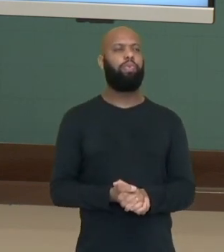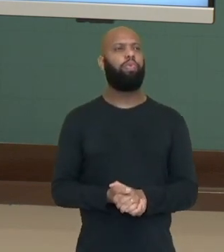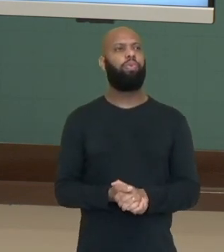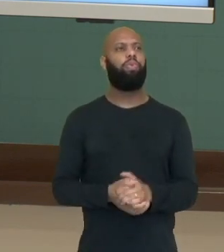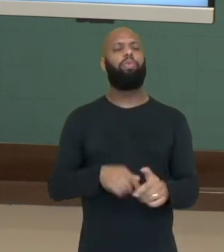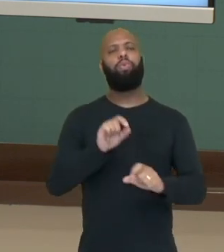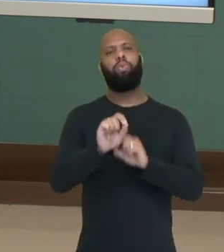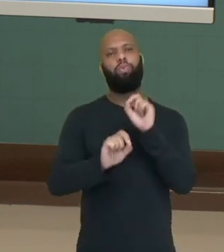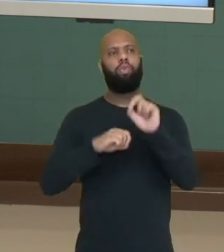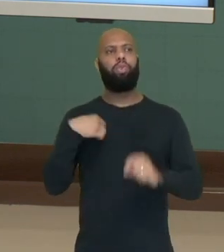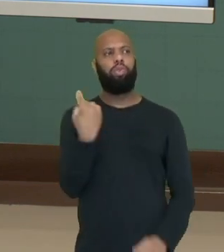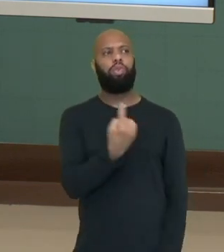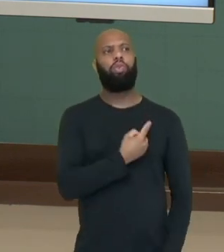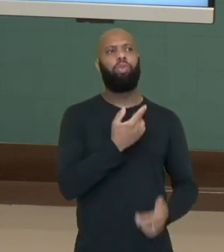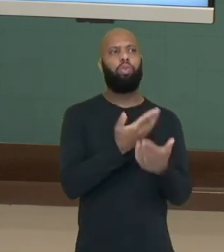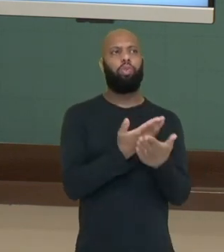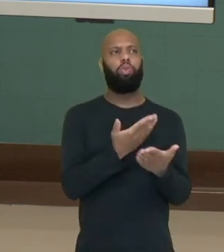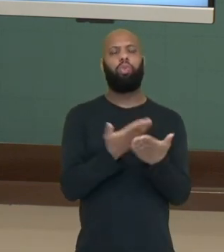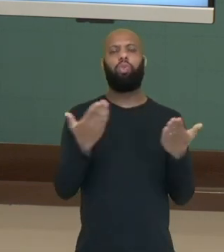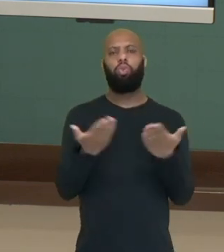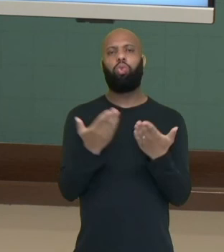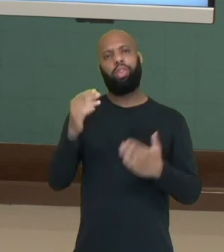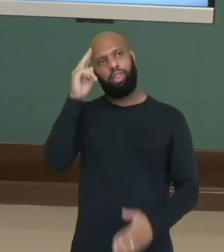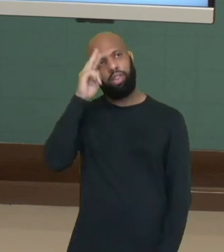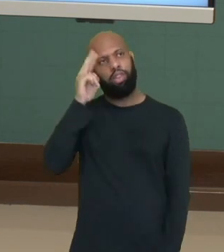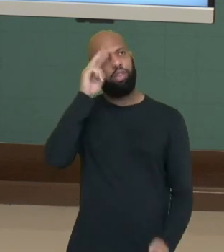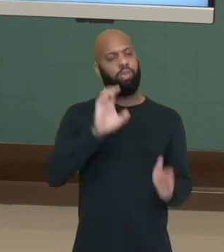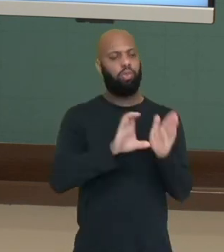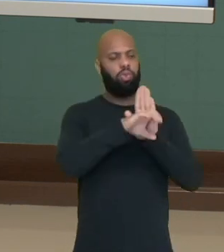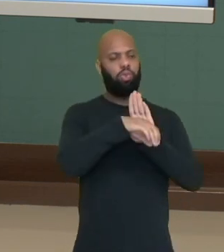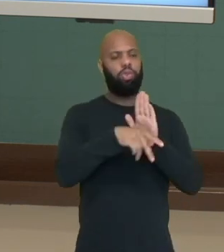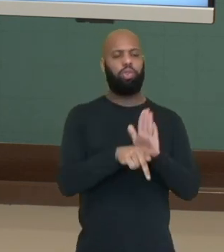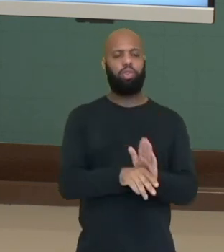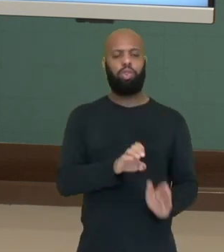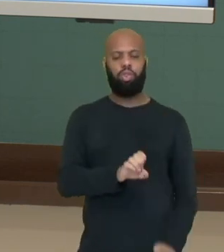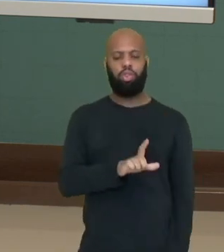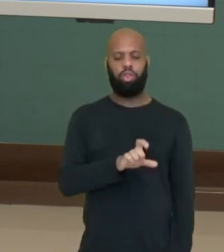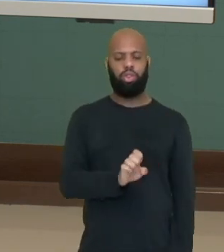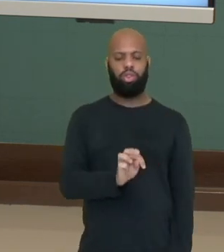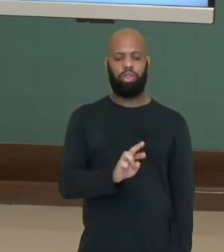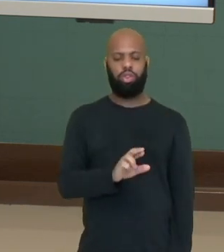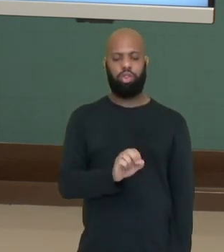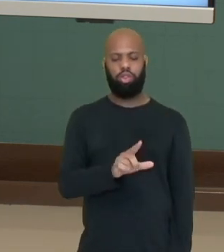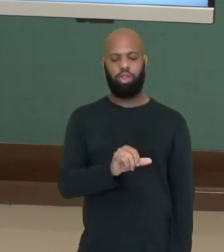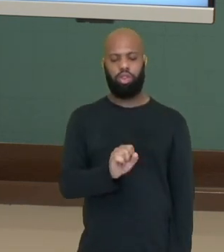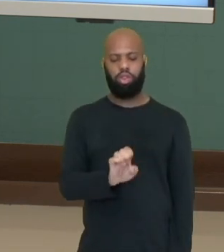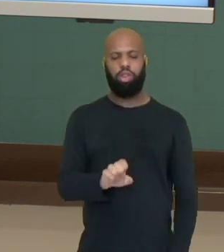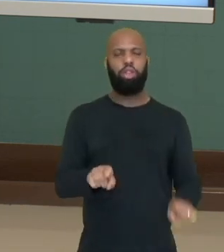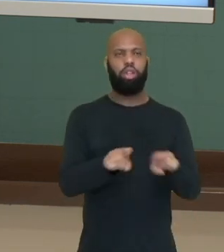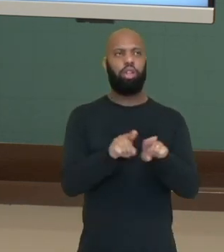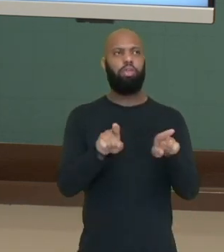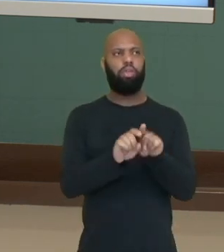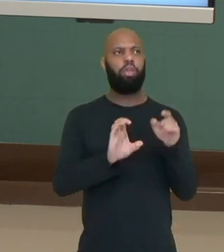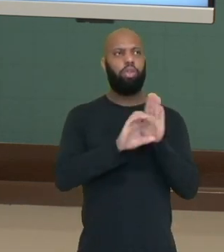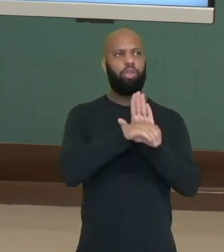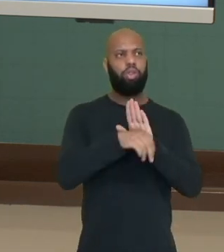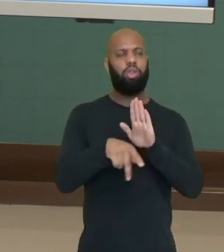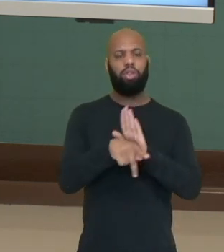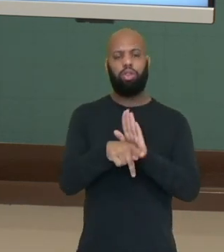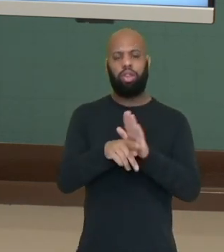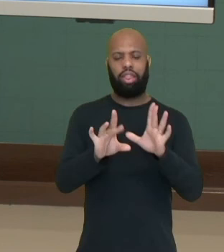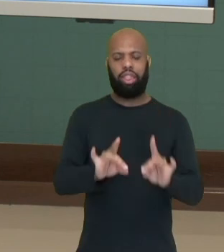E o que estudamos nessa aula? Revisamos os conceitos de eletrólise, revisamos a definição da eletrólise em solução